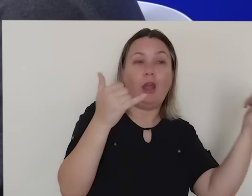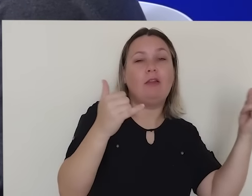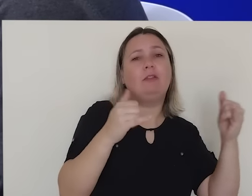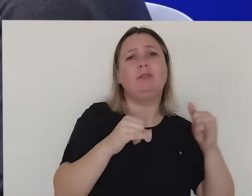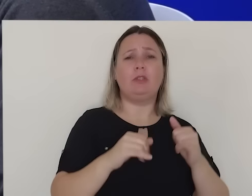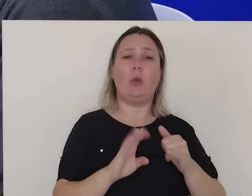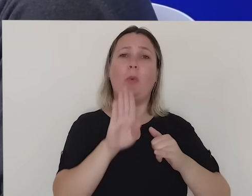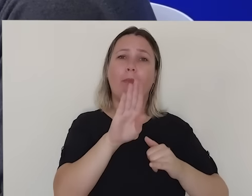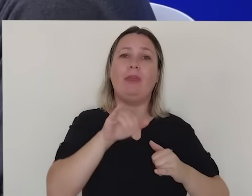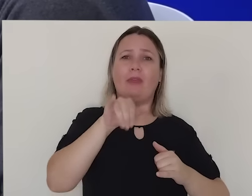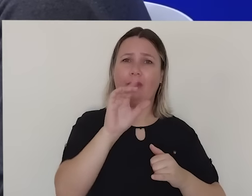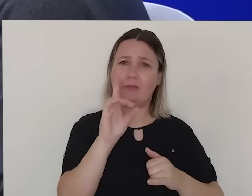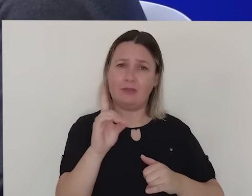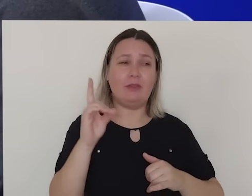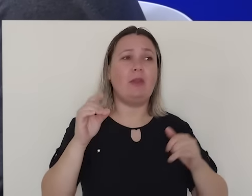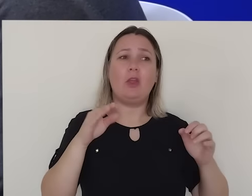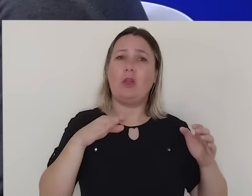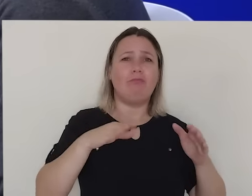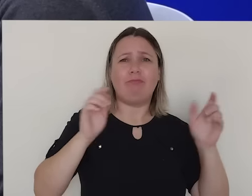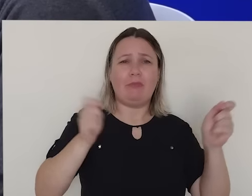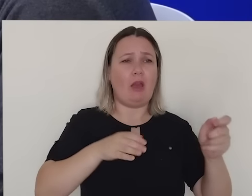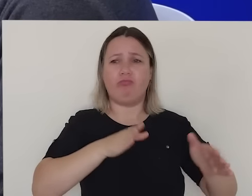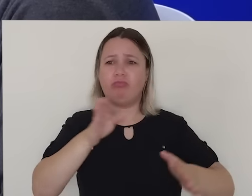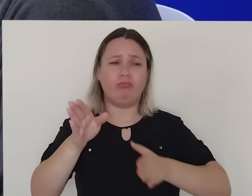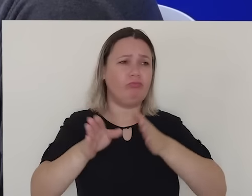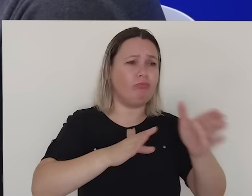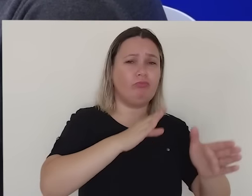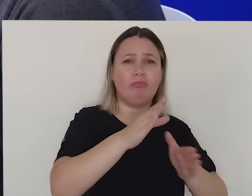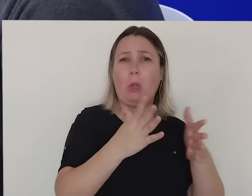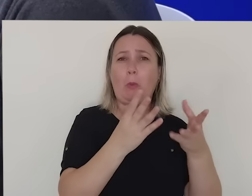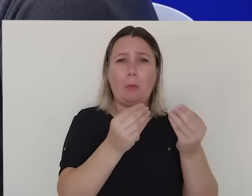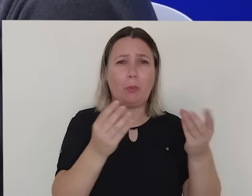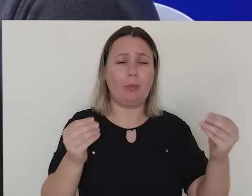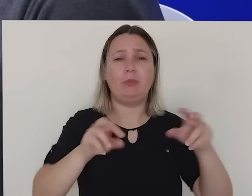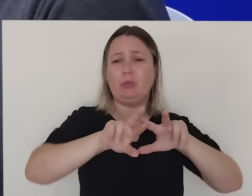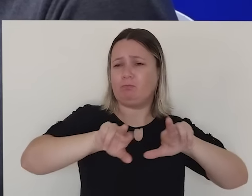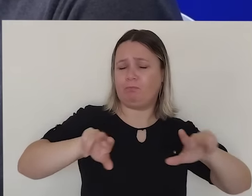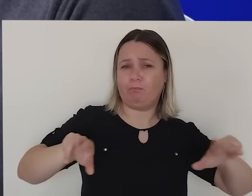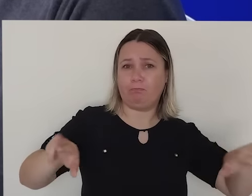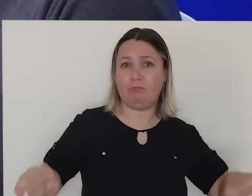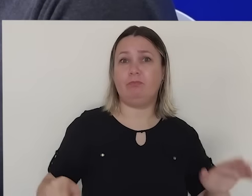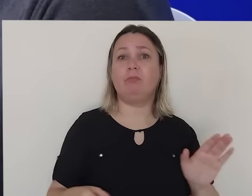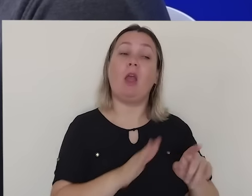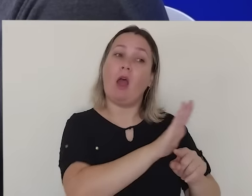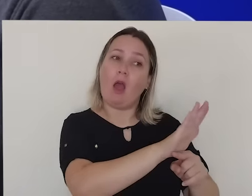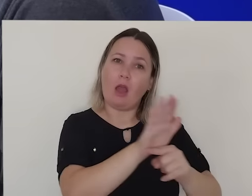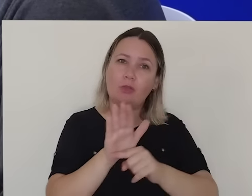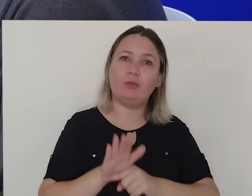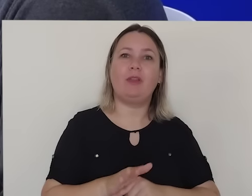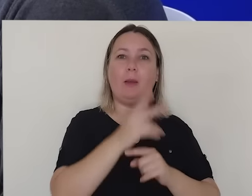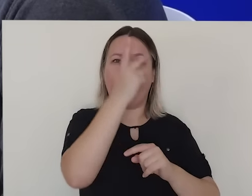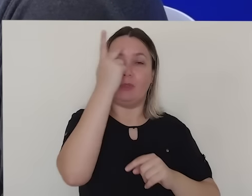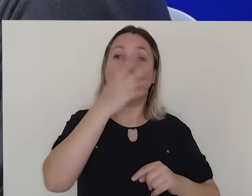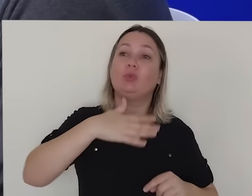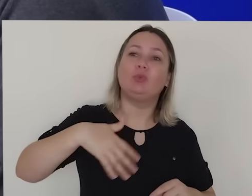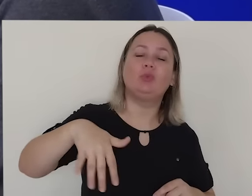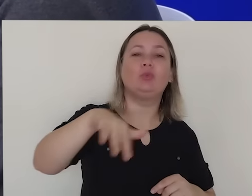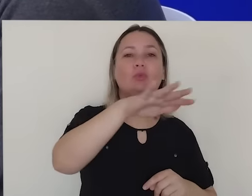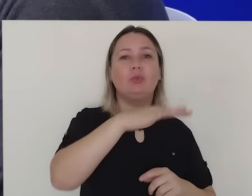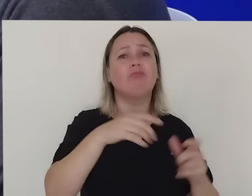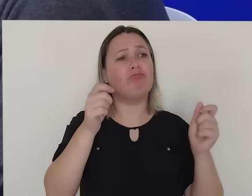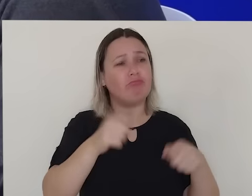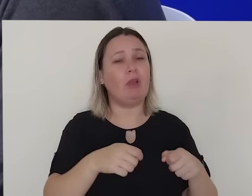ataca em todos os as frentes de de de transporte para poder proporcionar a oportunidade paraa população de andar de